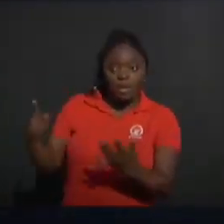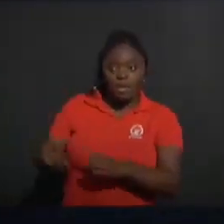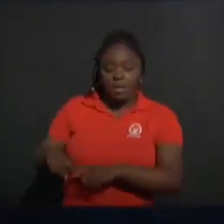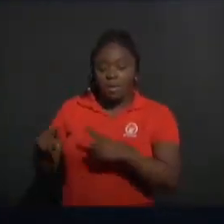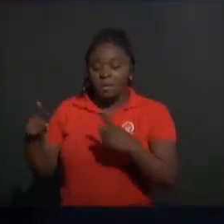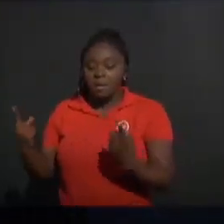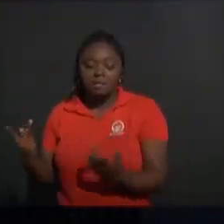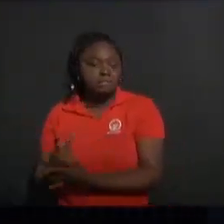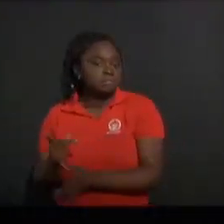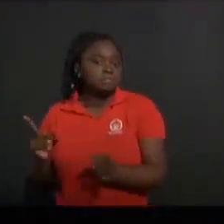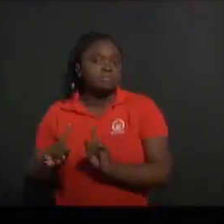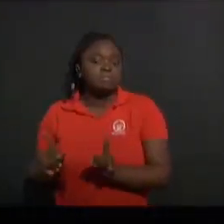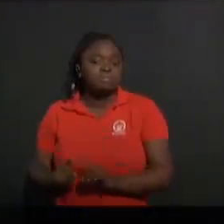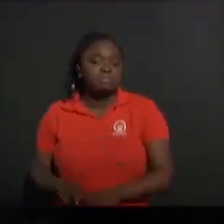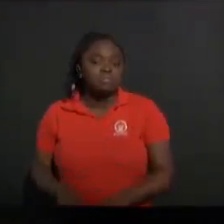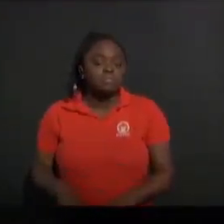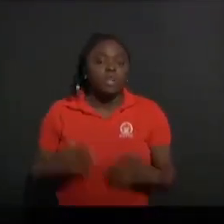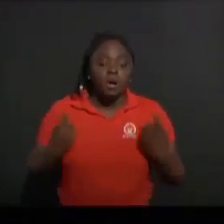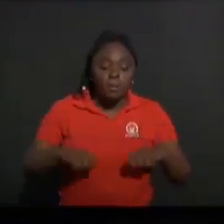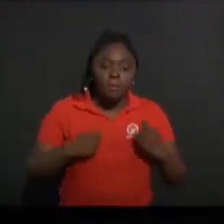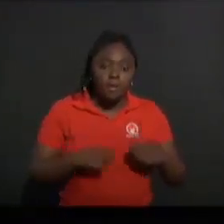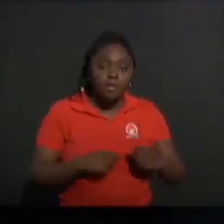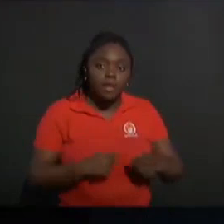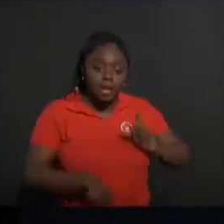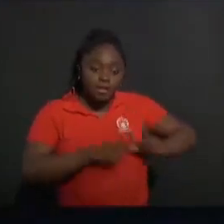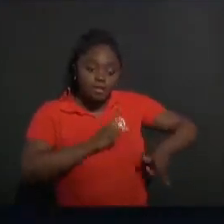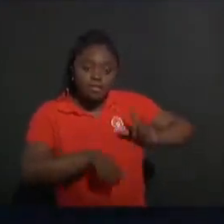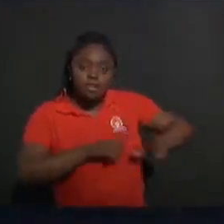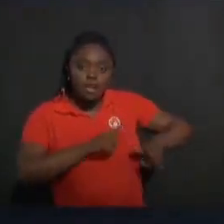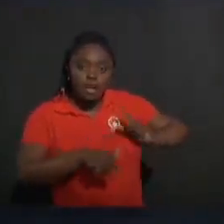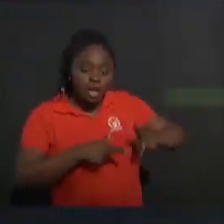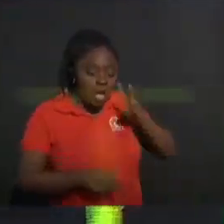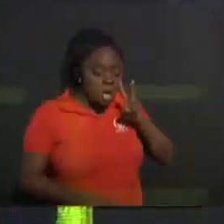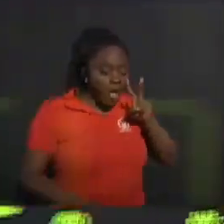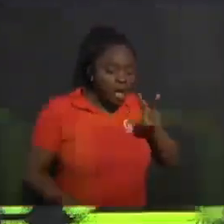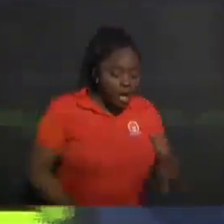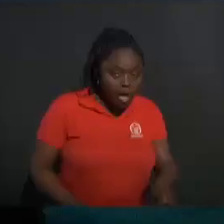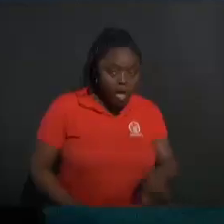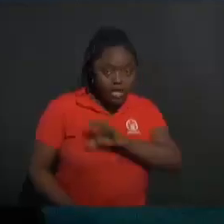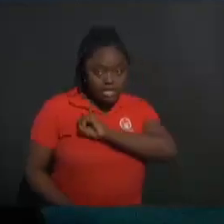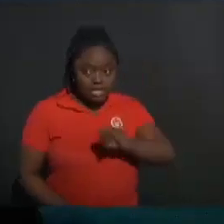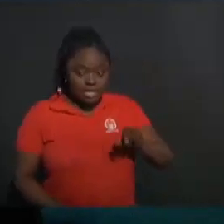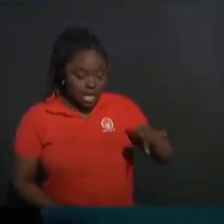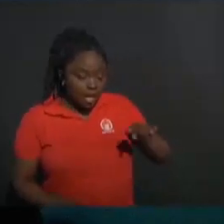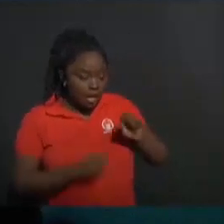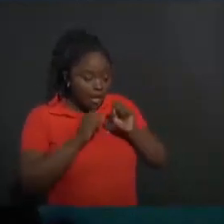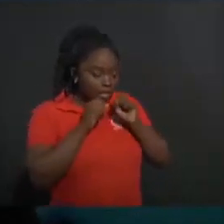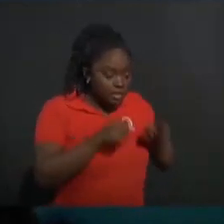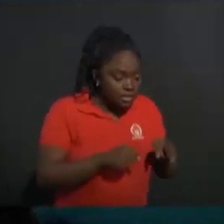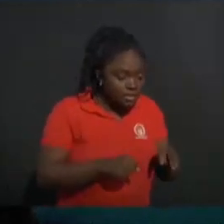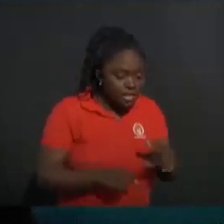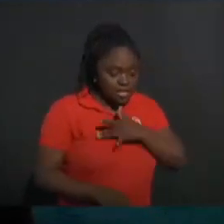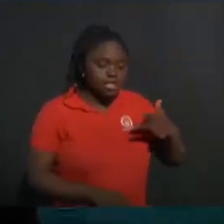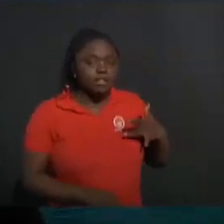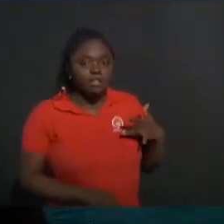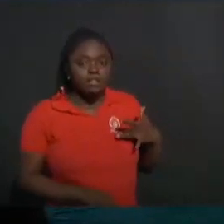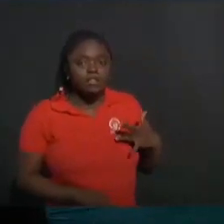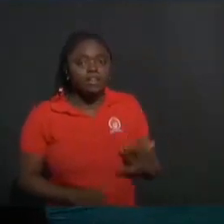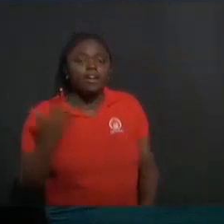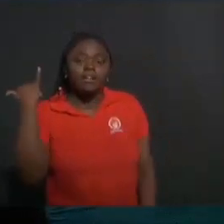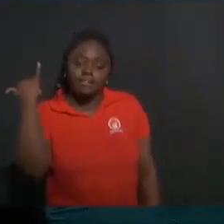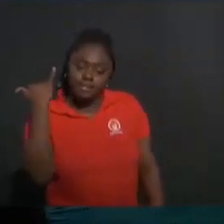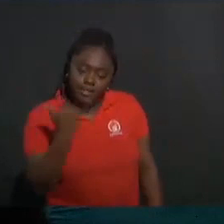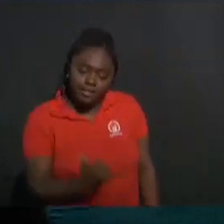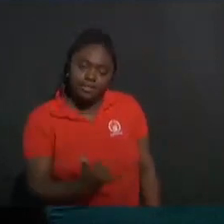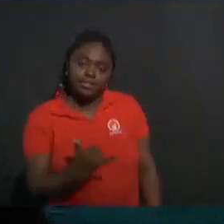paz. Gente, a gente tem que ficar de olho em Israel. Se Israel espirrar, nós temos que falar saúde. Eu falei para vocês, se